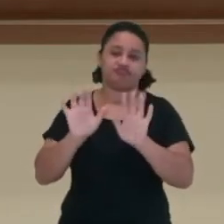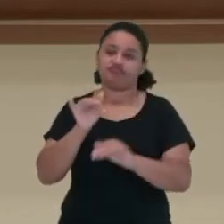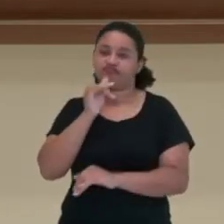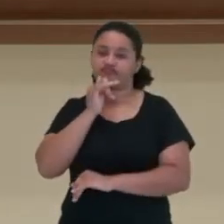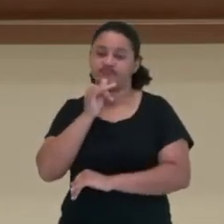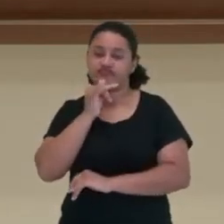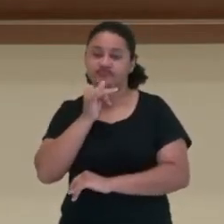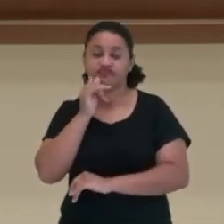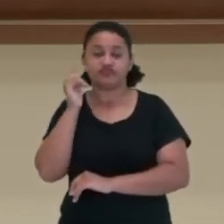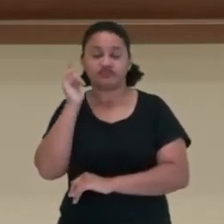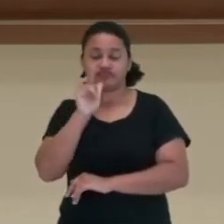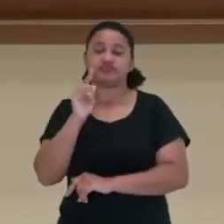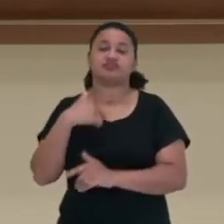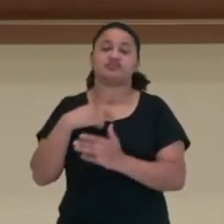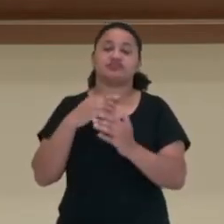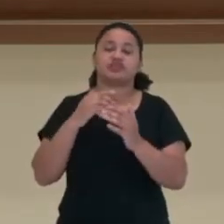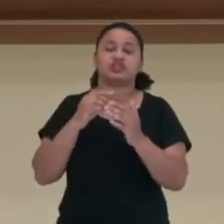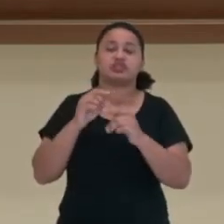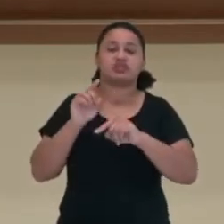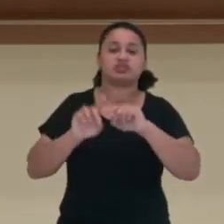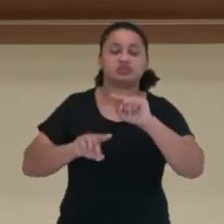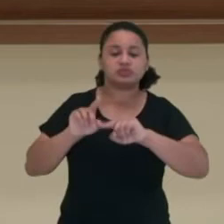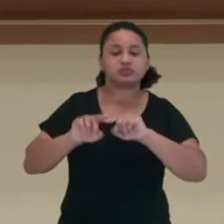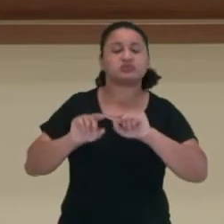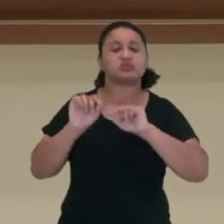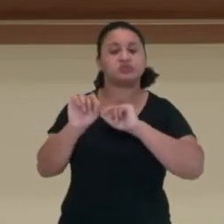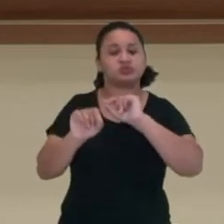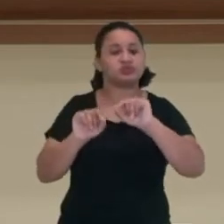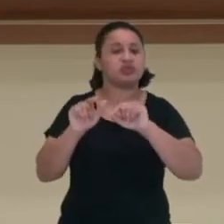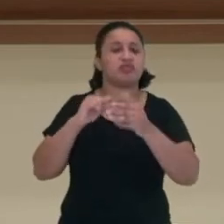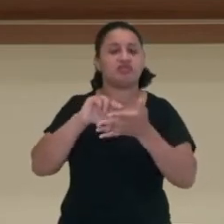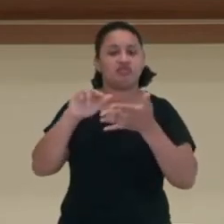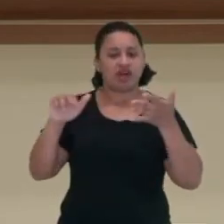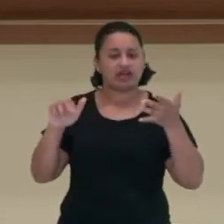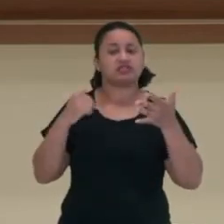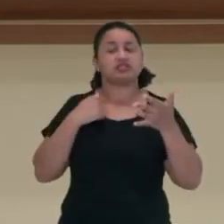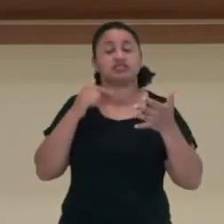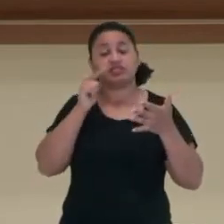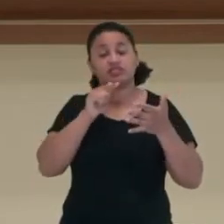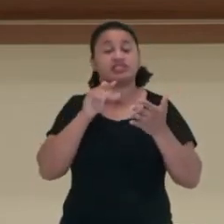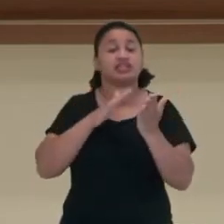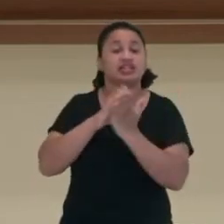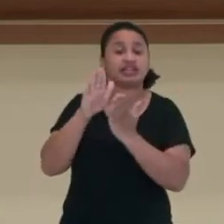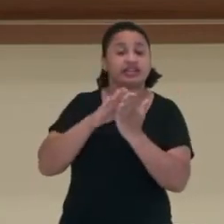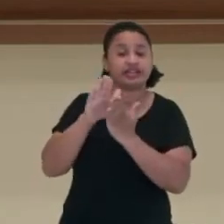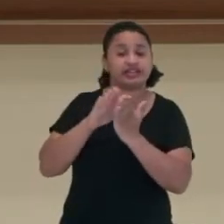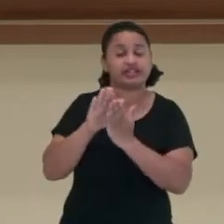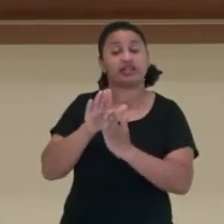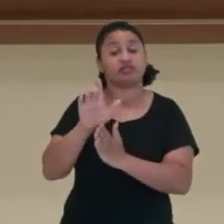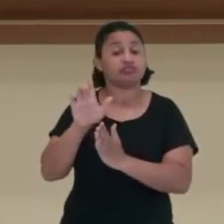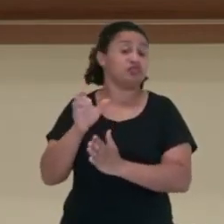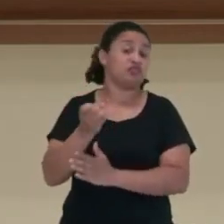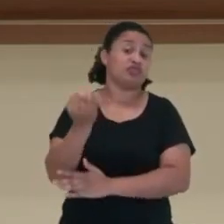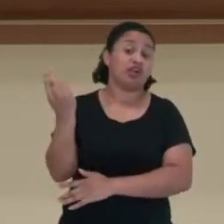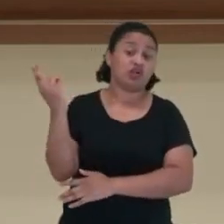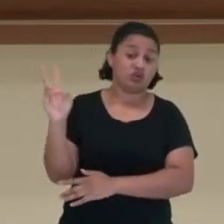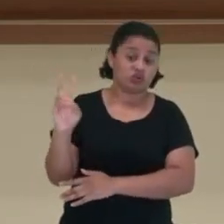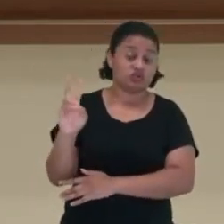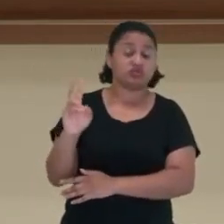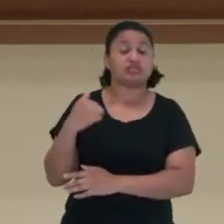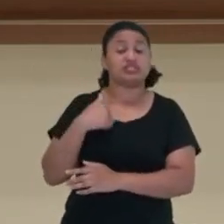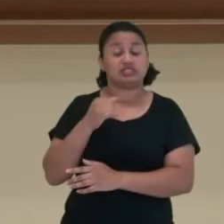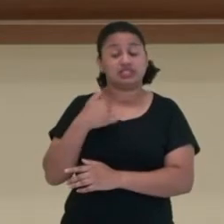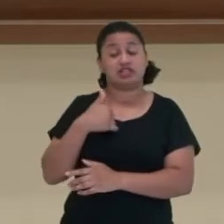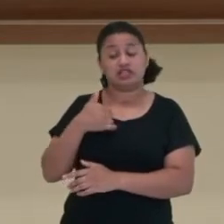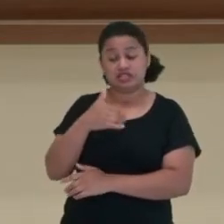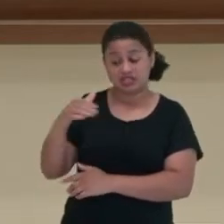você vai produzir uma determinada peça. Se você produz 10 peças, você vai gastar X reais. Se você produz 100 peças, você